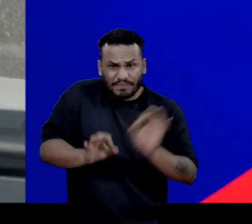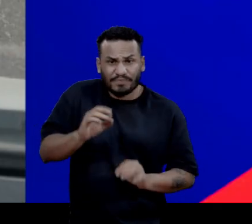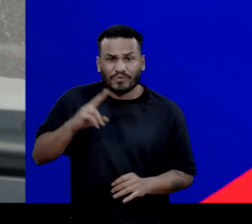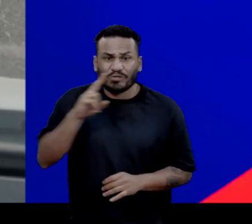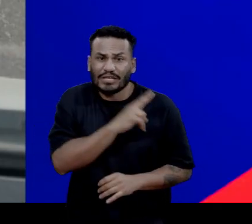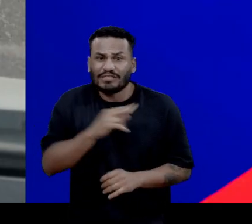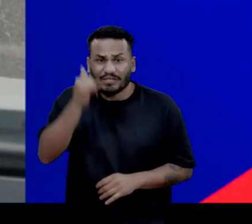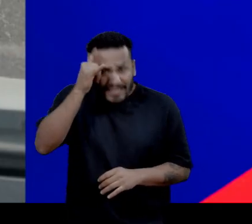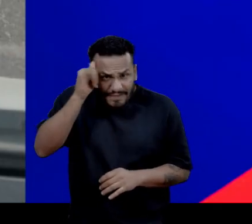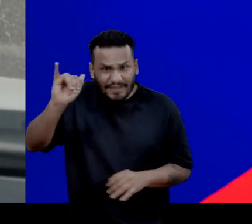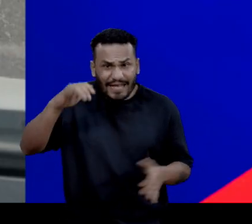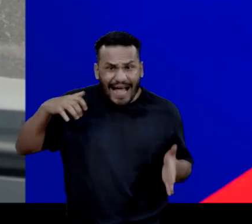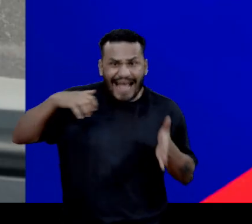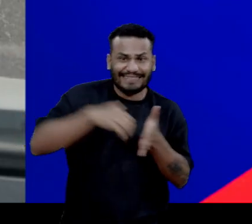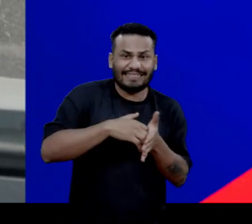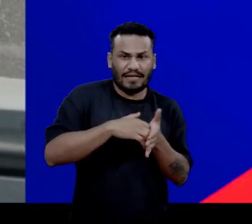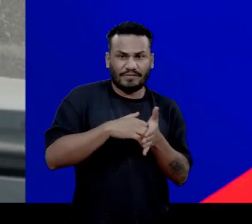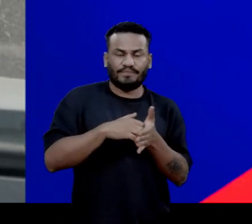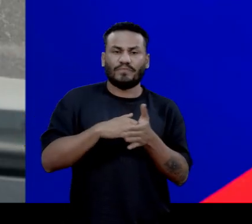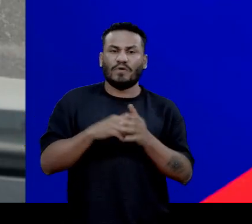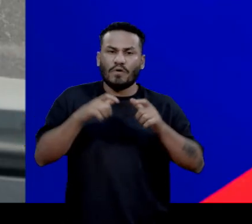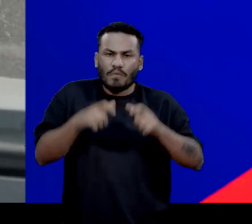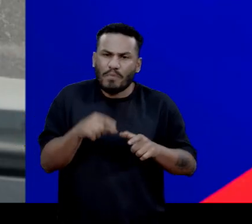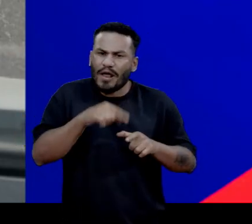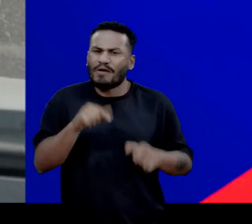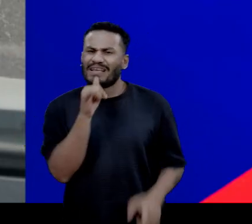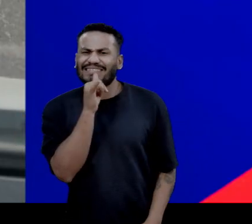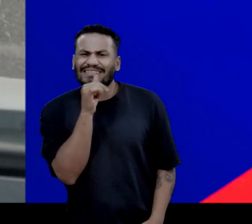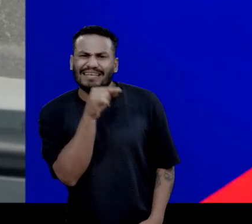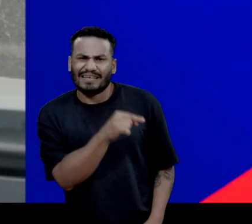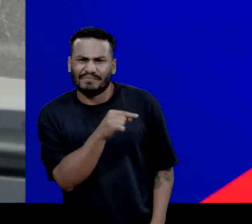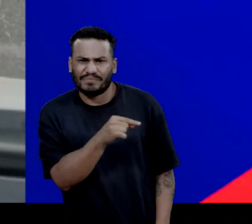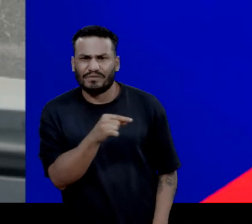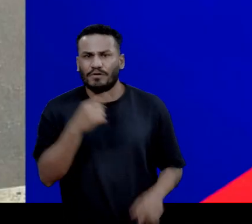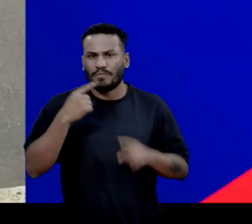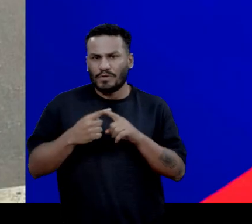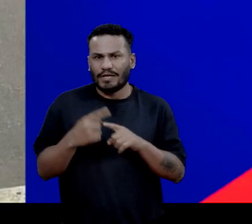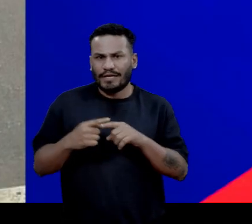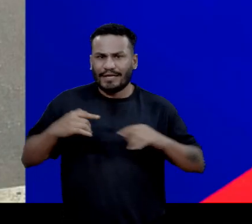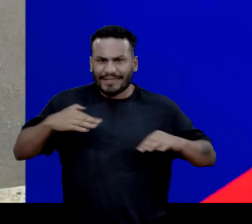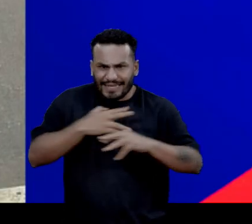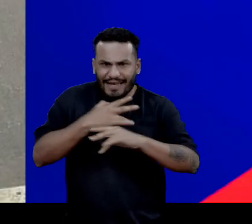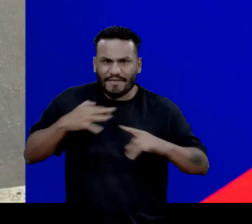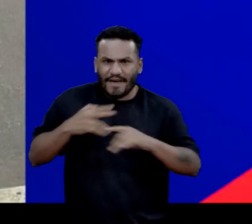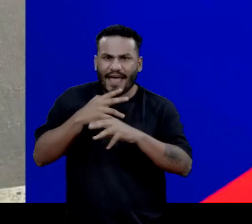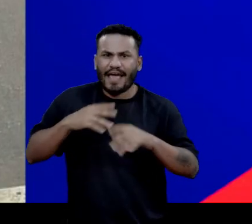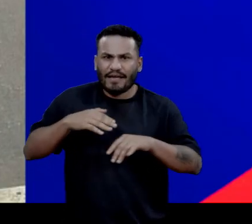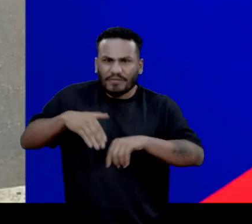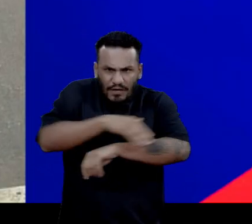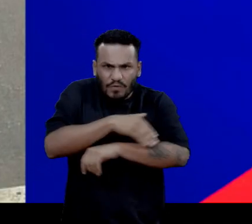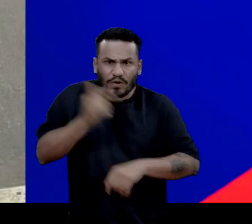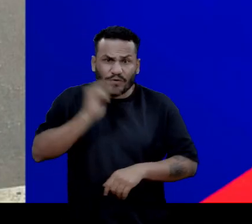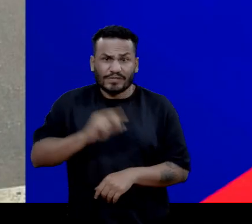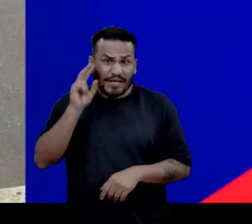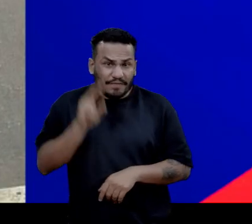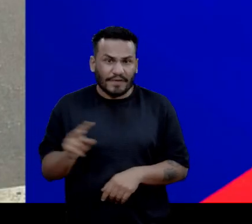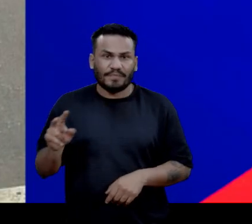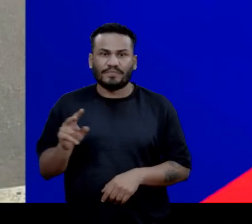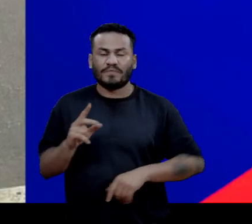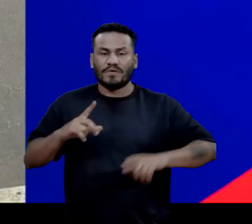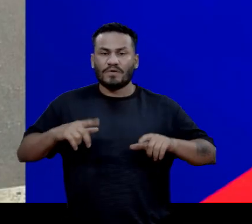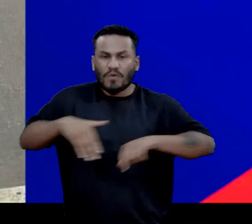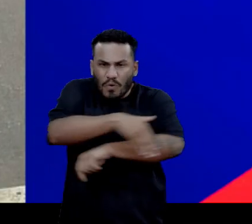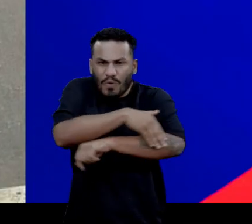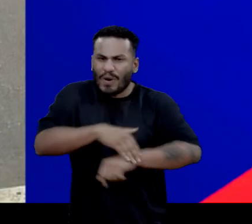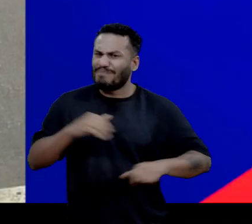para evitar acidentes. Aí o buraco, aqui é só um exemplo, porque quem trafega ali pela via consegue ver que inclusive é um